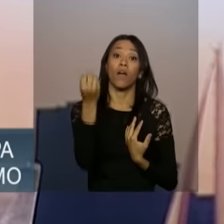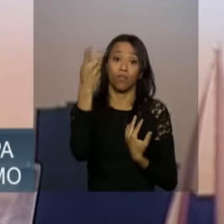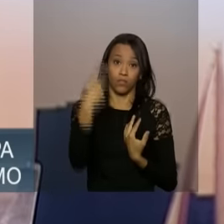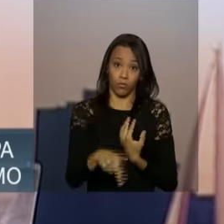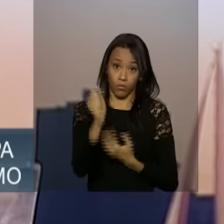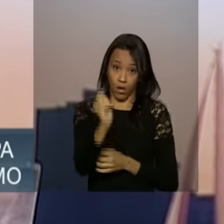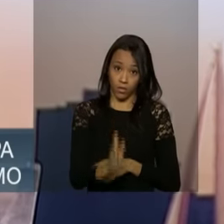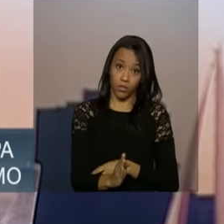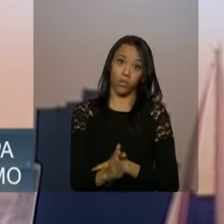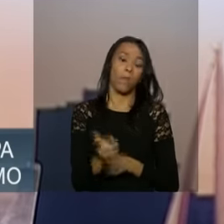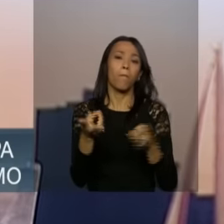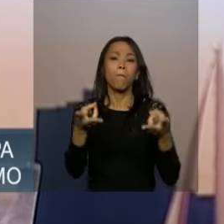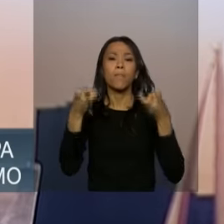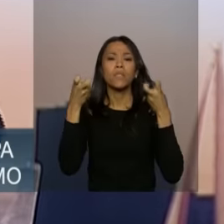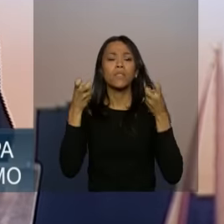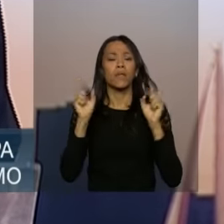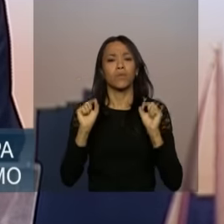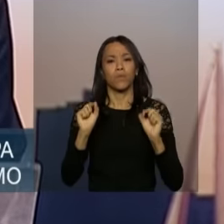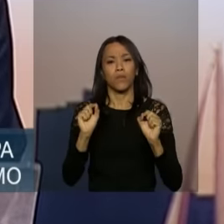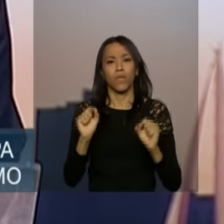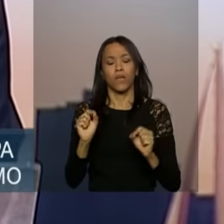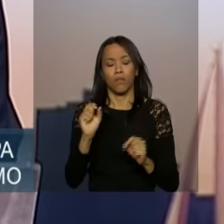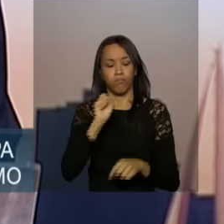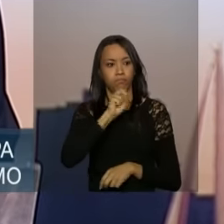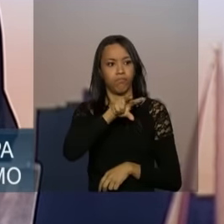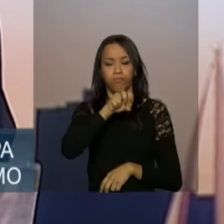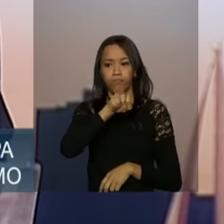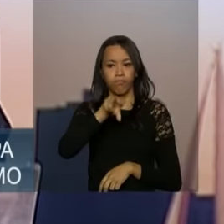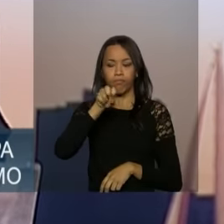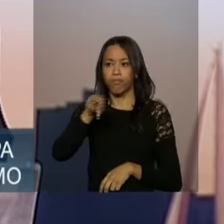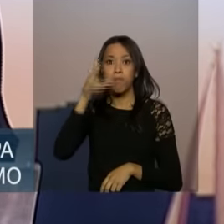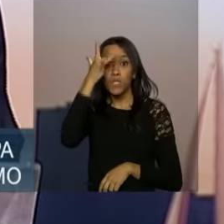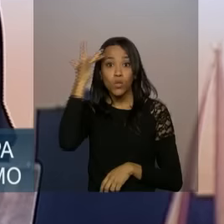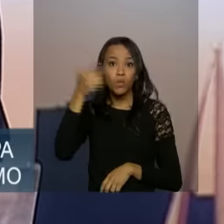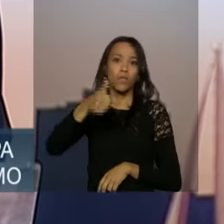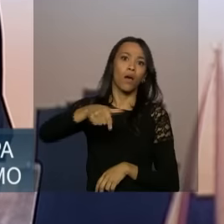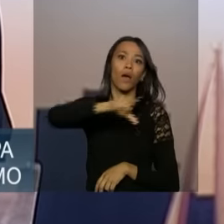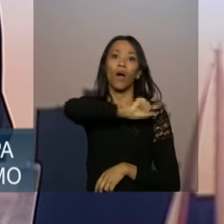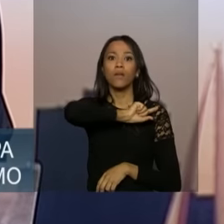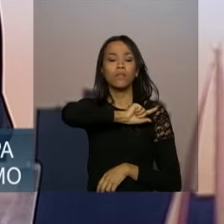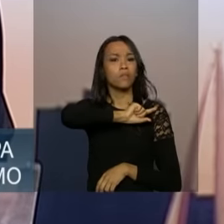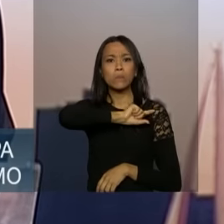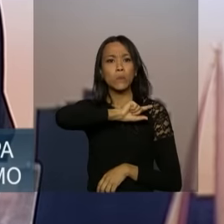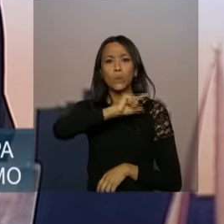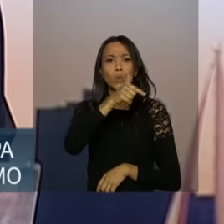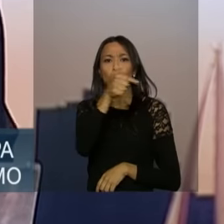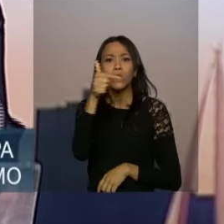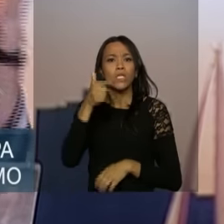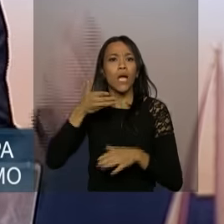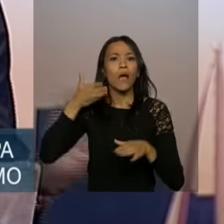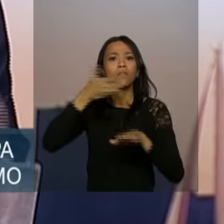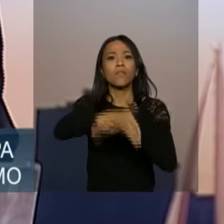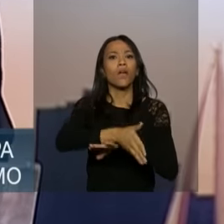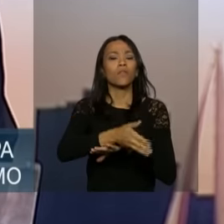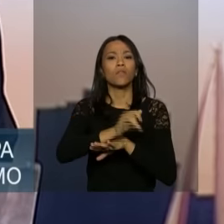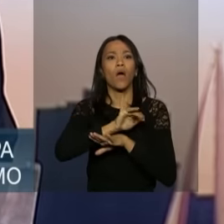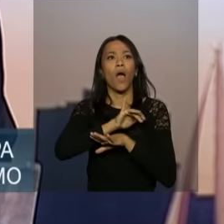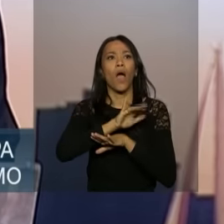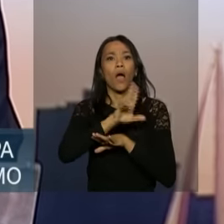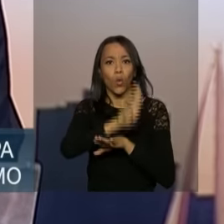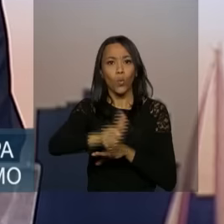percebe-se a quantidade de pessoas que antes não tinham acesso ao avião que passaram a